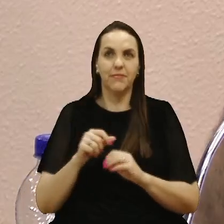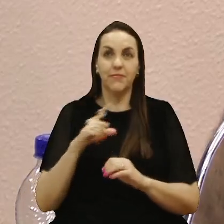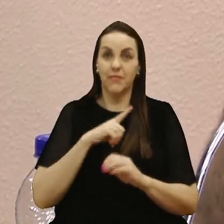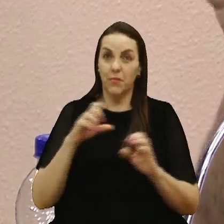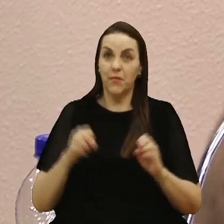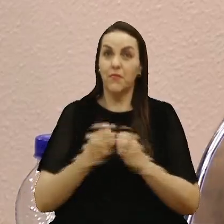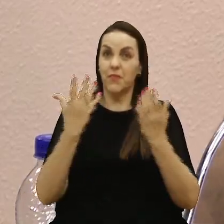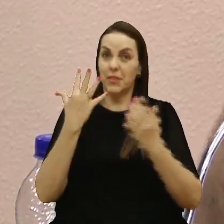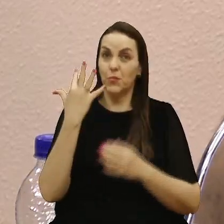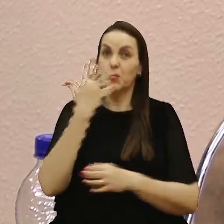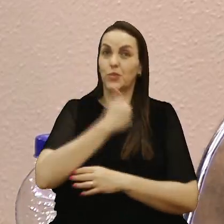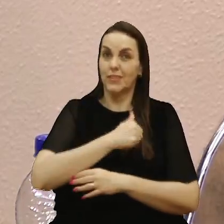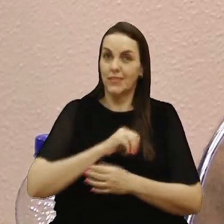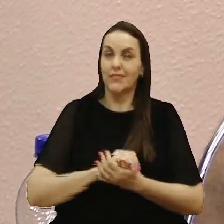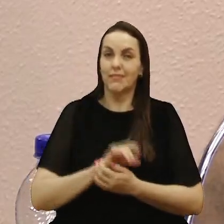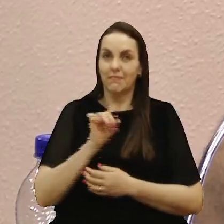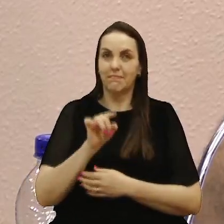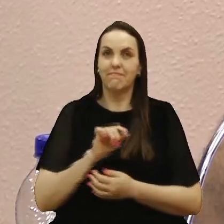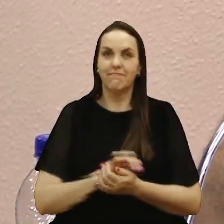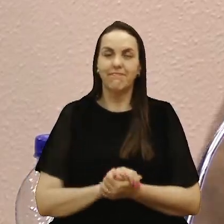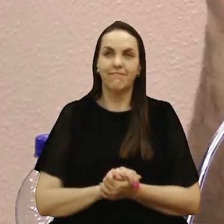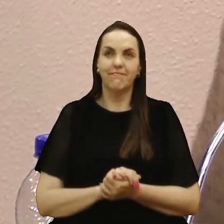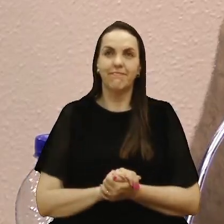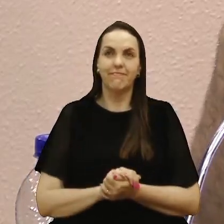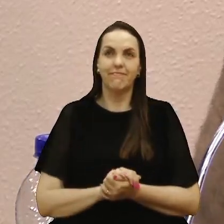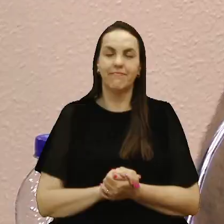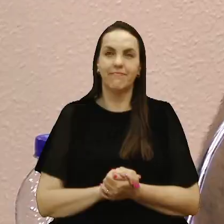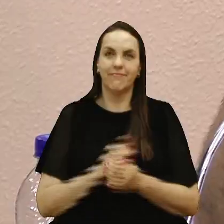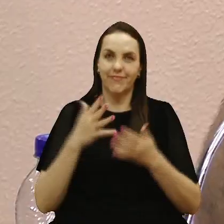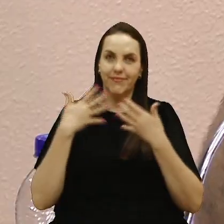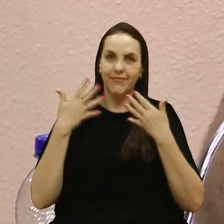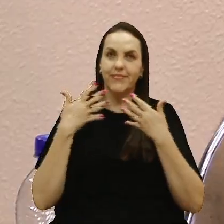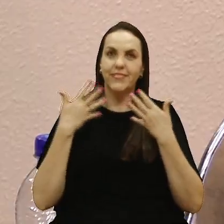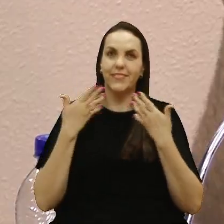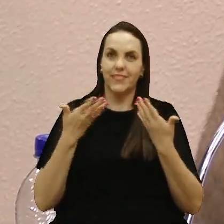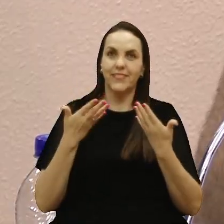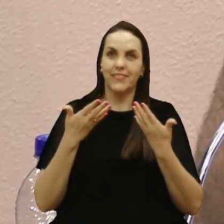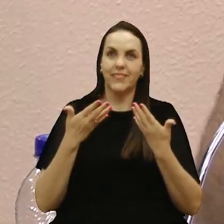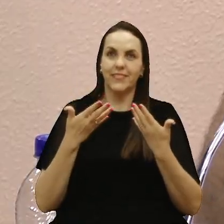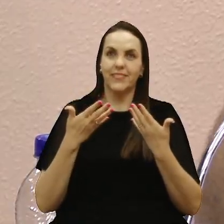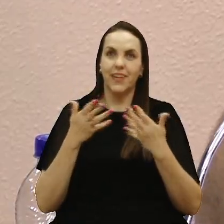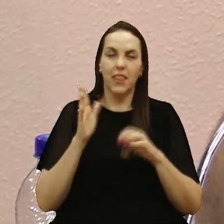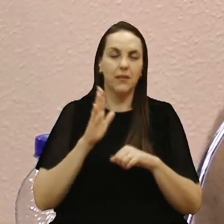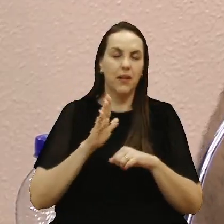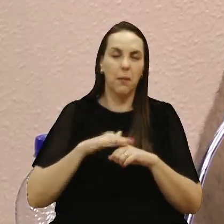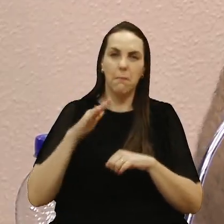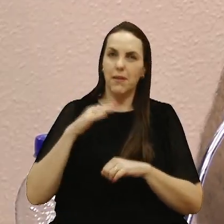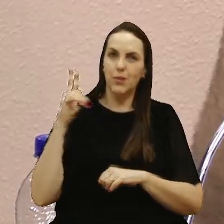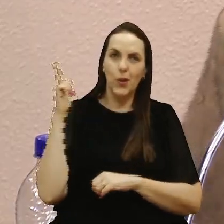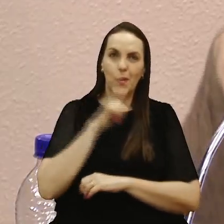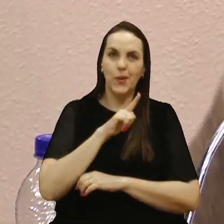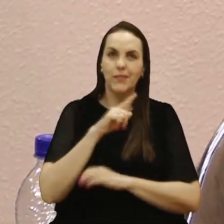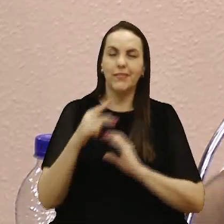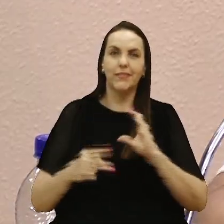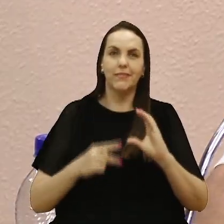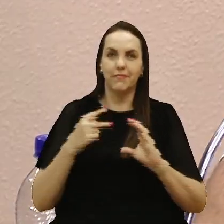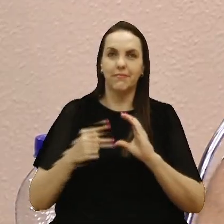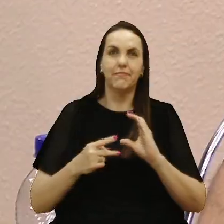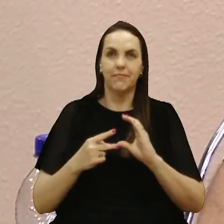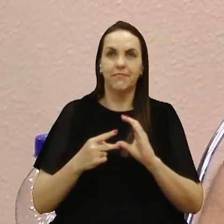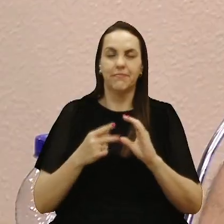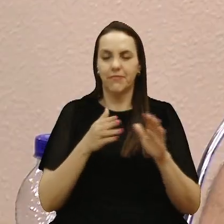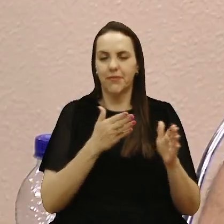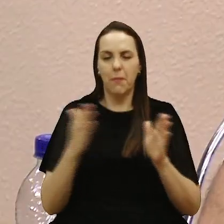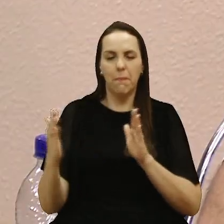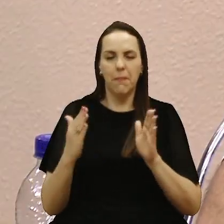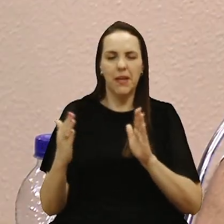festa bonita para se alegrar em razão de uma das maiores conquistas da Câmara de Vereadores do último